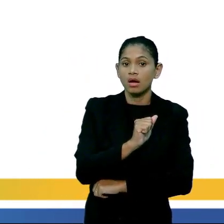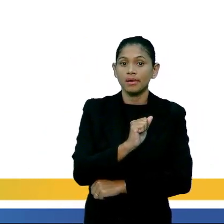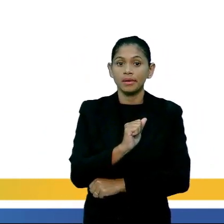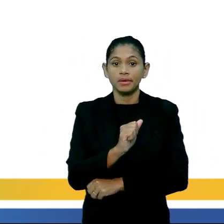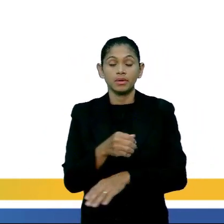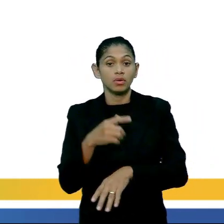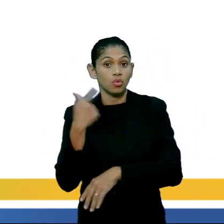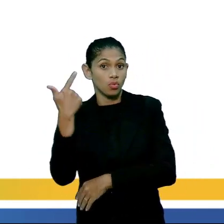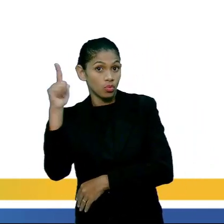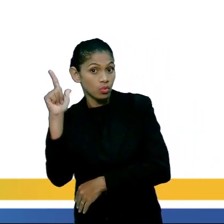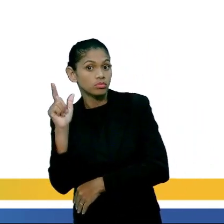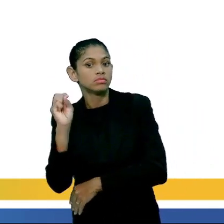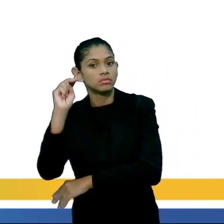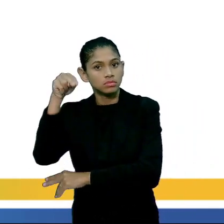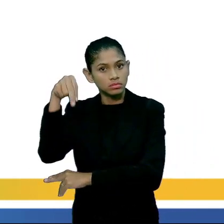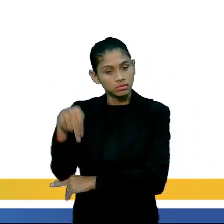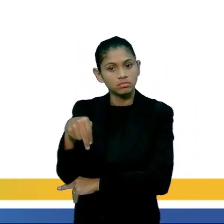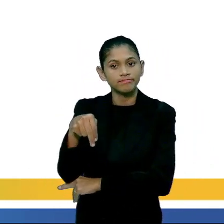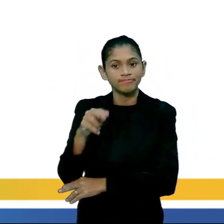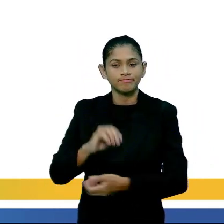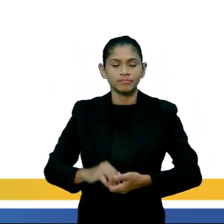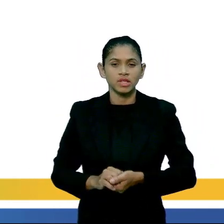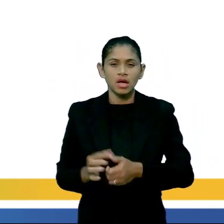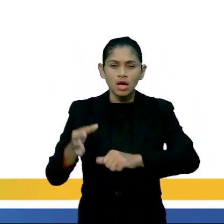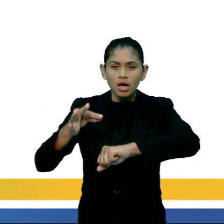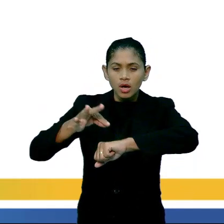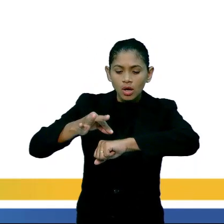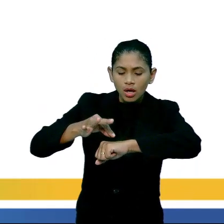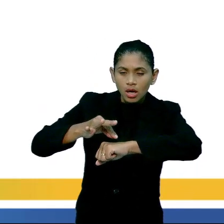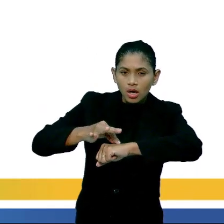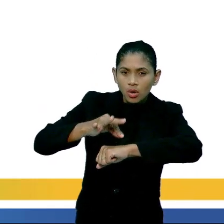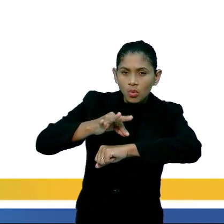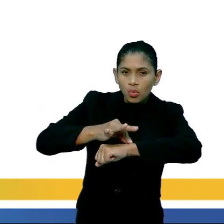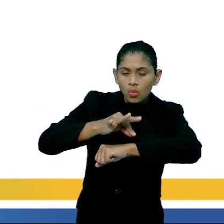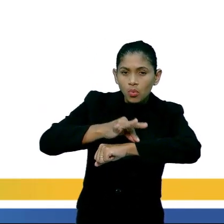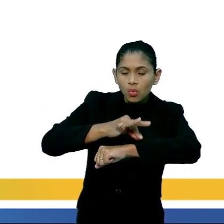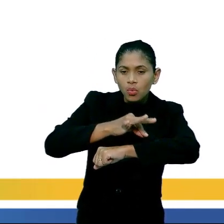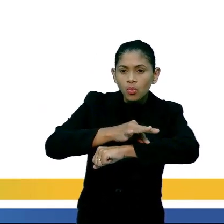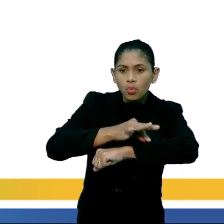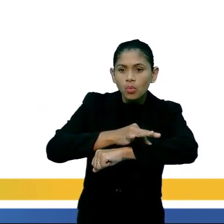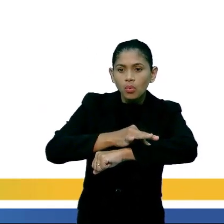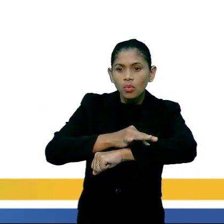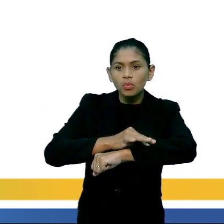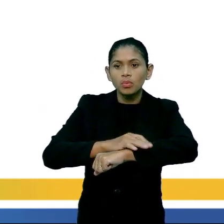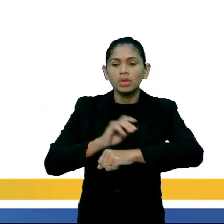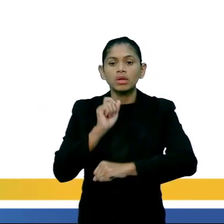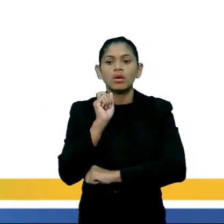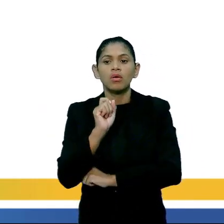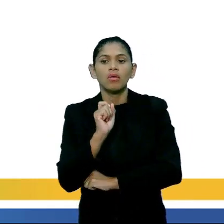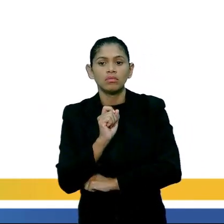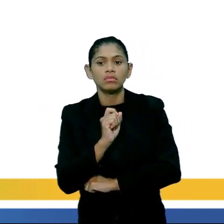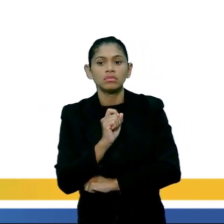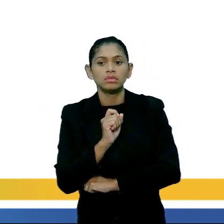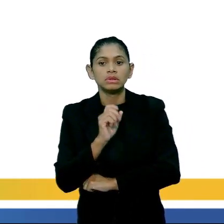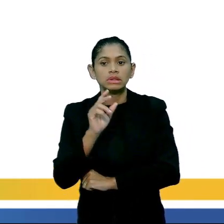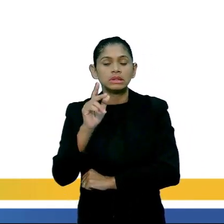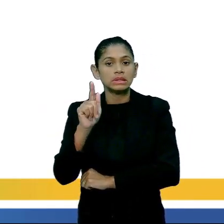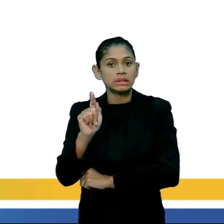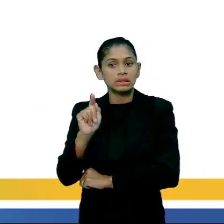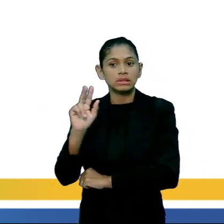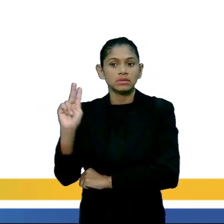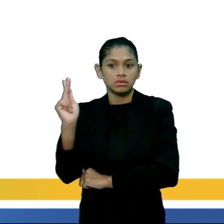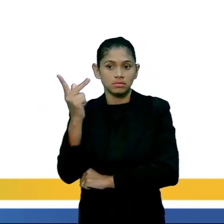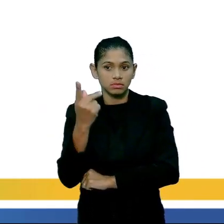GH, supondo que a formiga está no ponto A e se desloque até o ponto N, passando por um ponto M